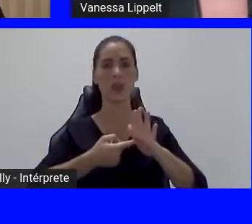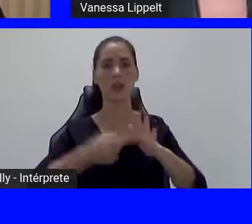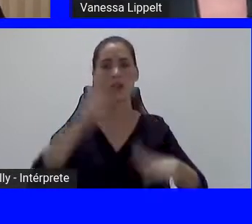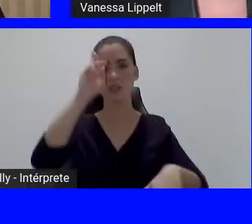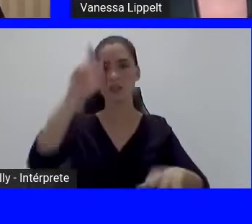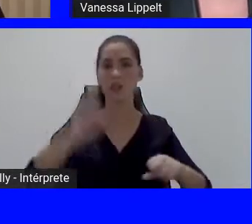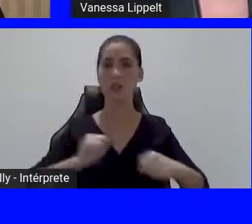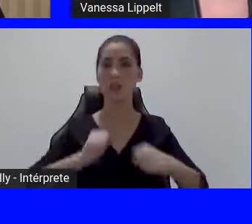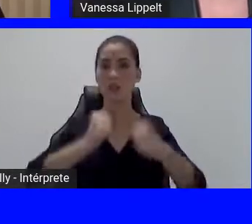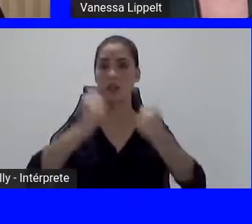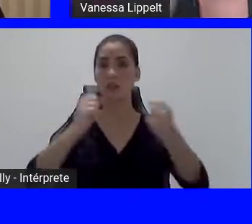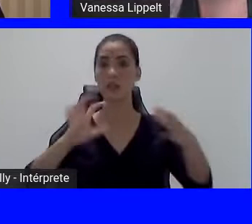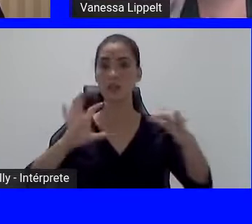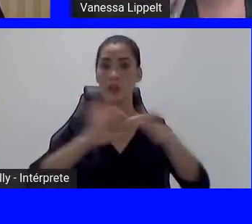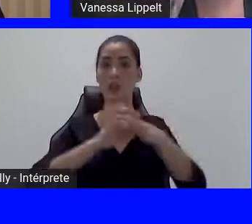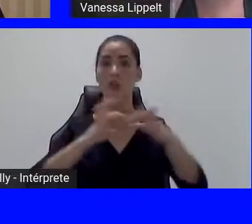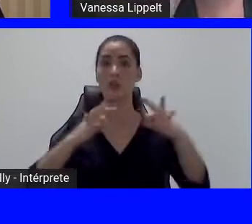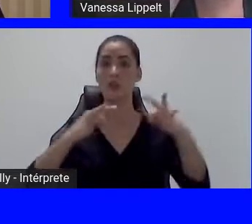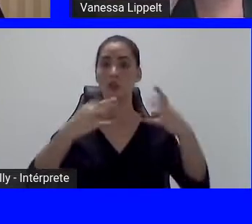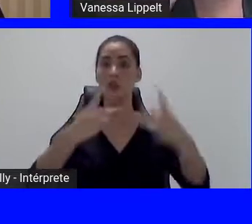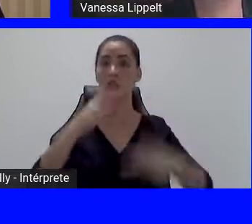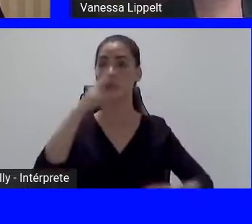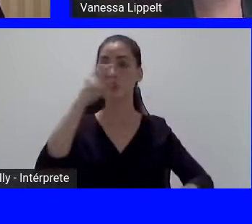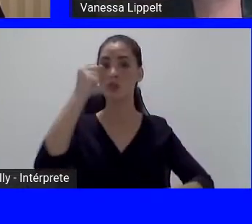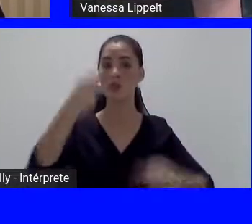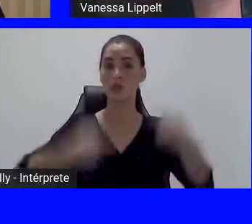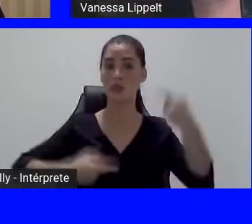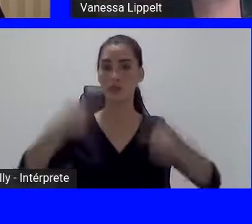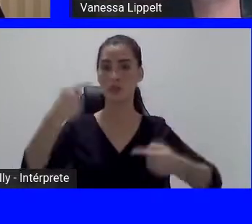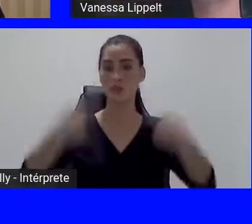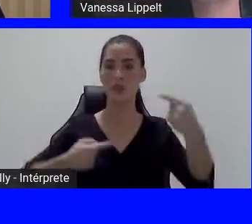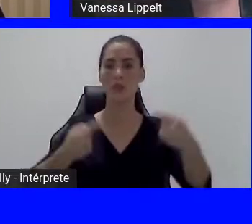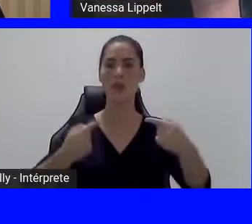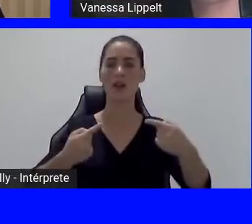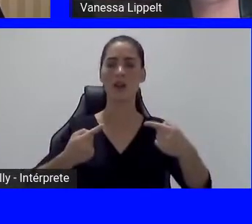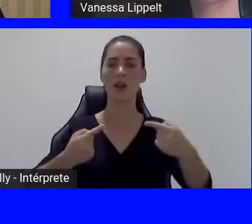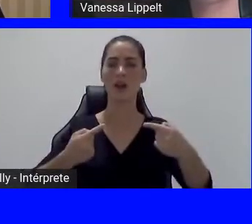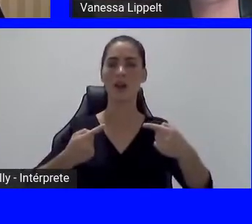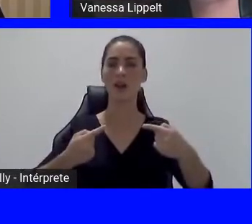as forças políticas para derrotar o atual governo, né,